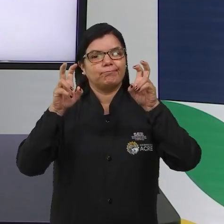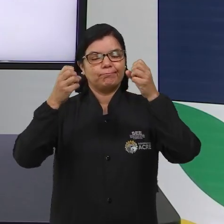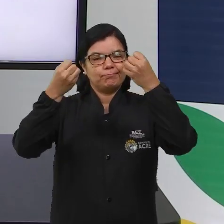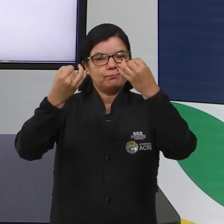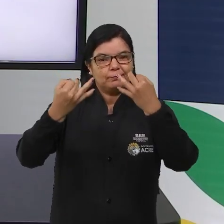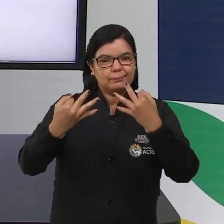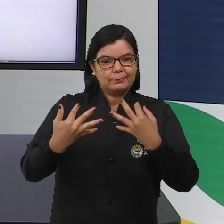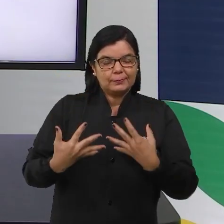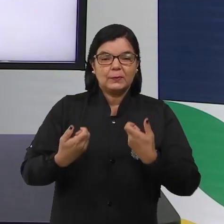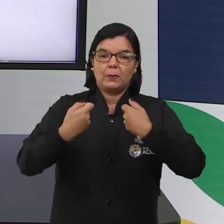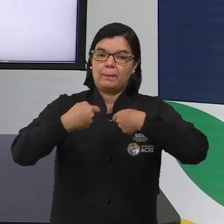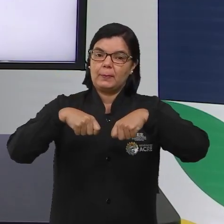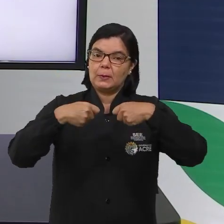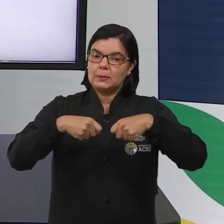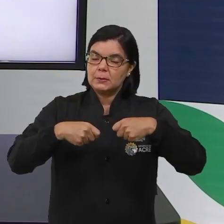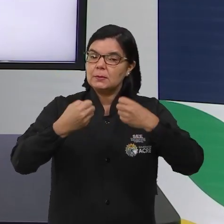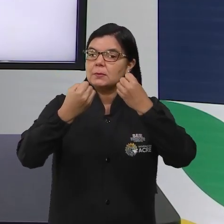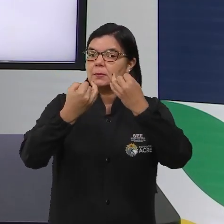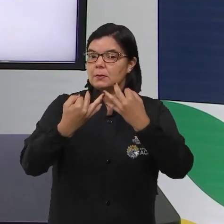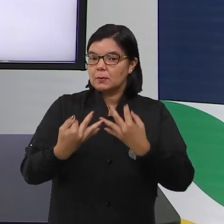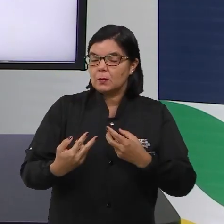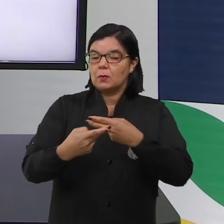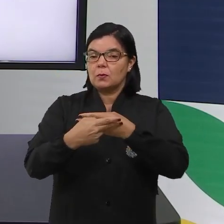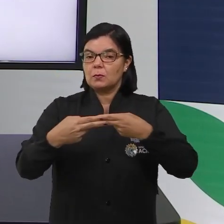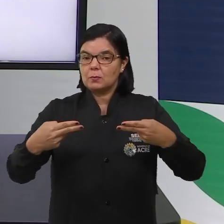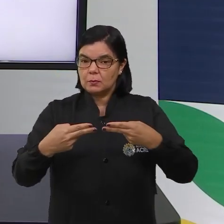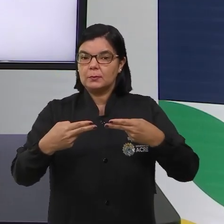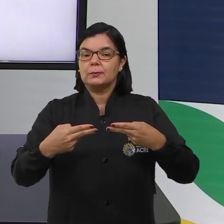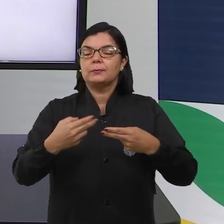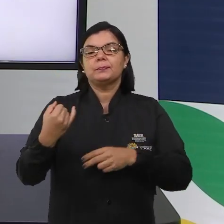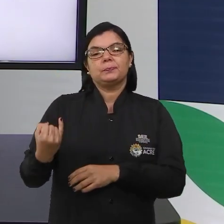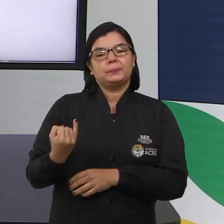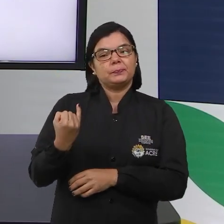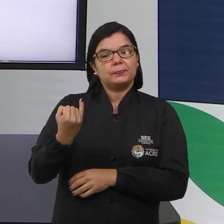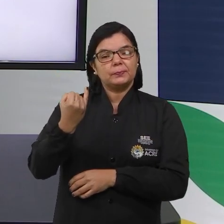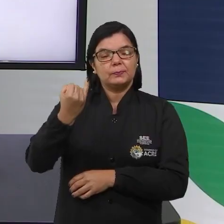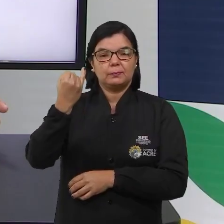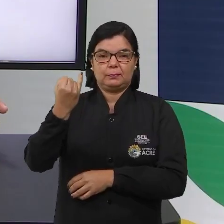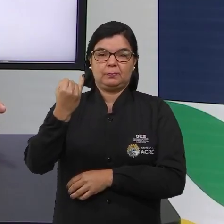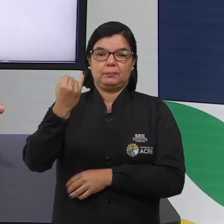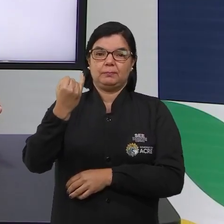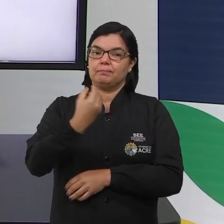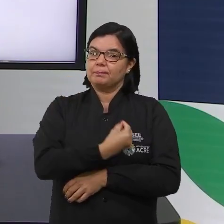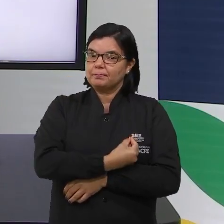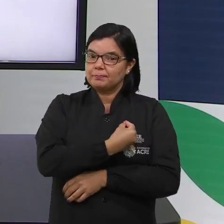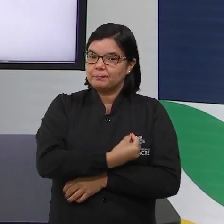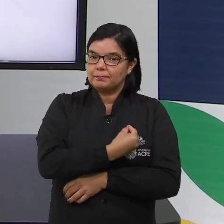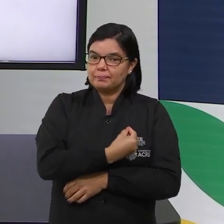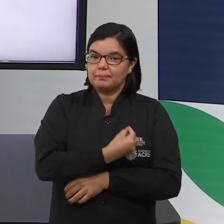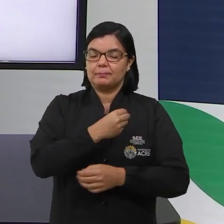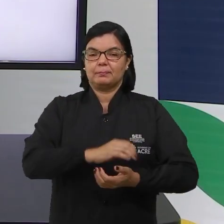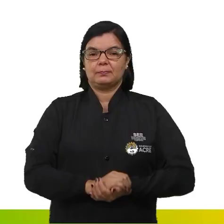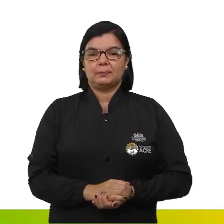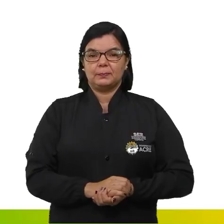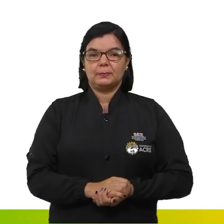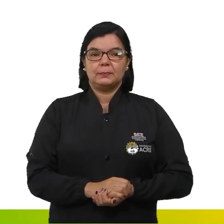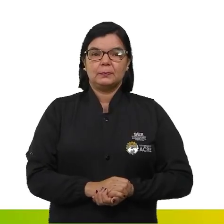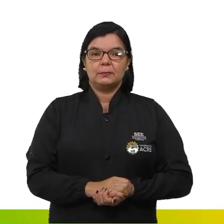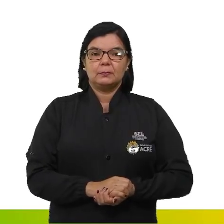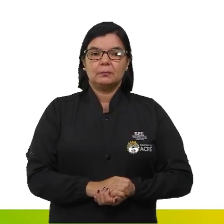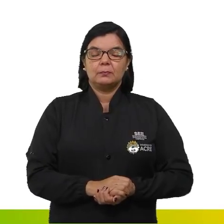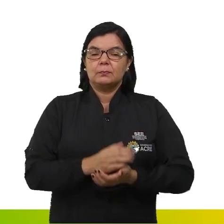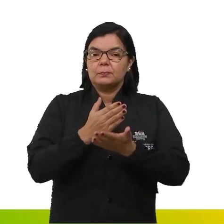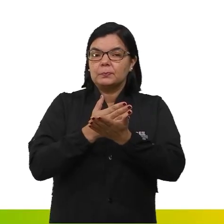coisa que precisa ser dita e coisas que eu acho muito importantes para a nossa vida. Então vamos lá.